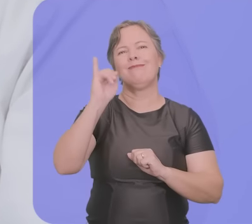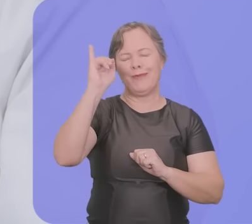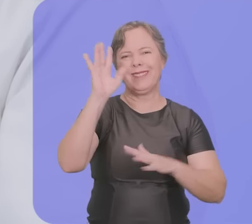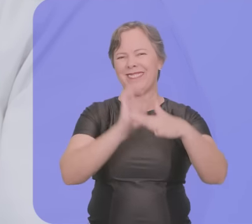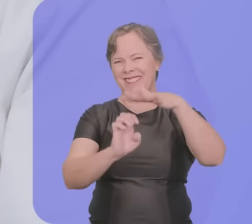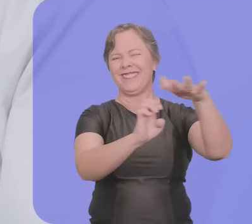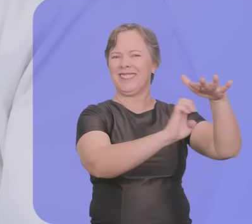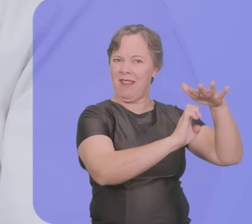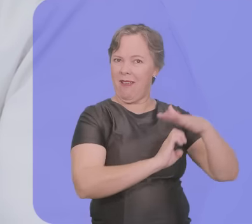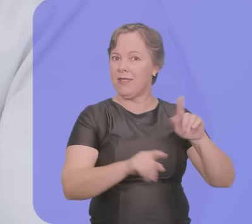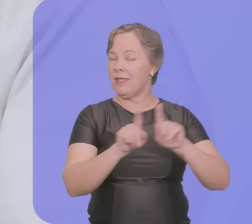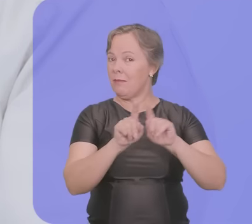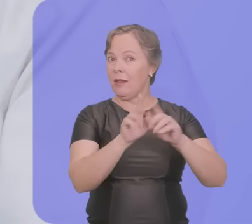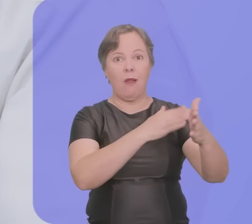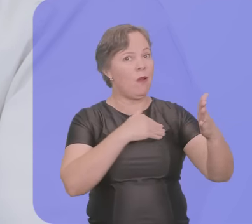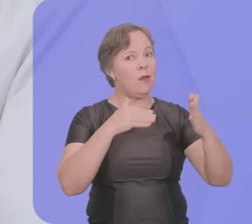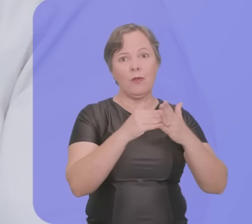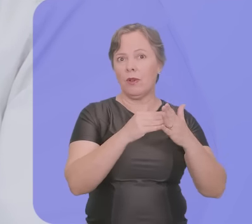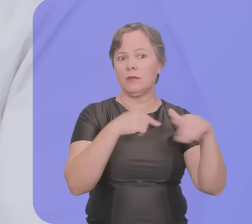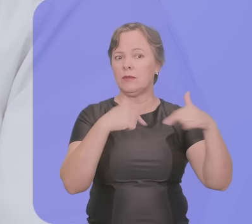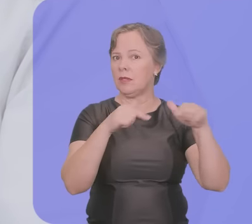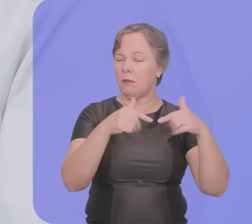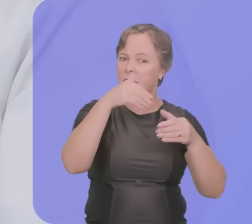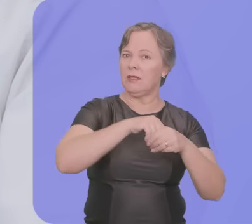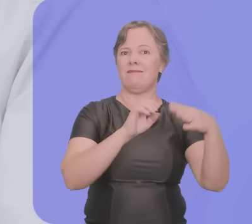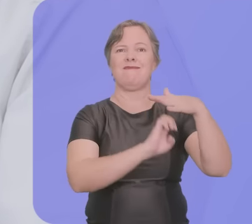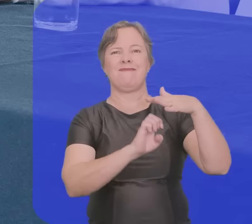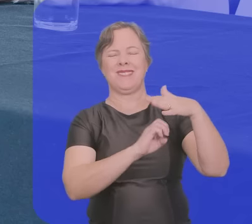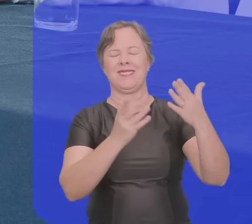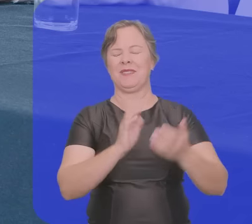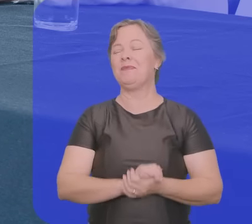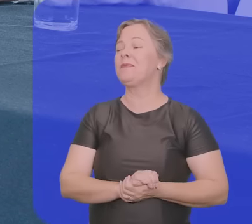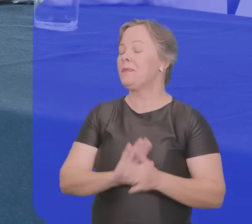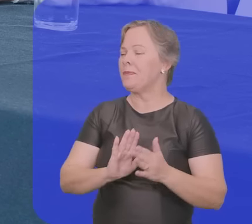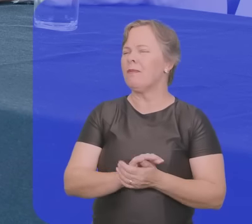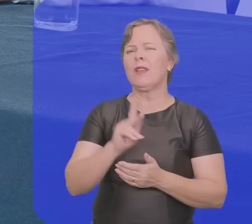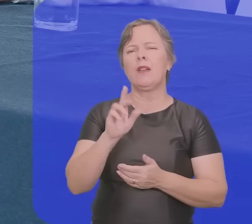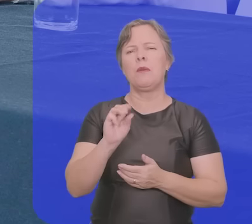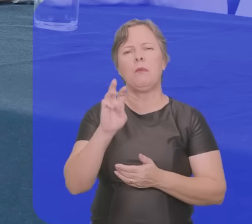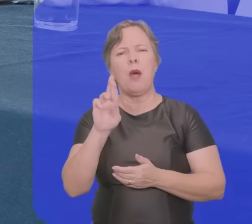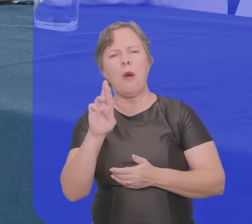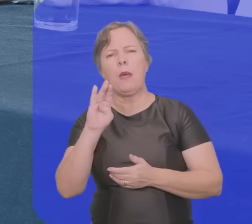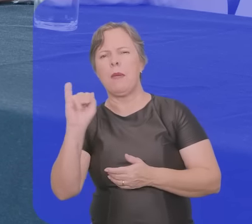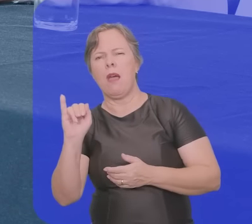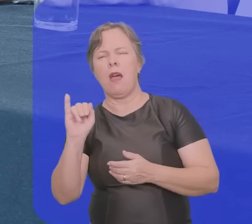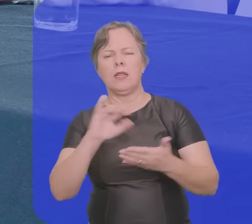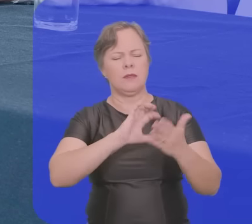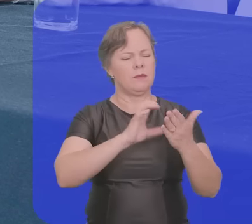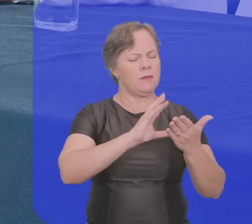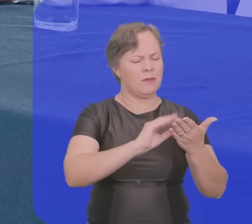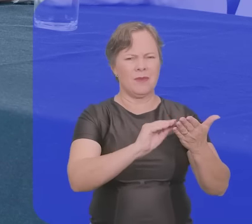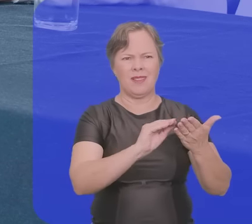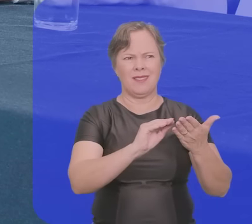para as organizações, para todos que compõem o dia a dia das empresas. Bom, Power BI, processamento de dados. Você